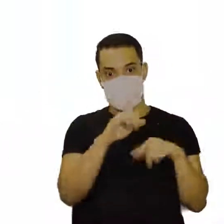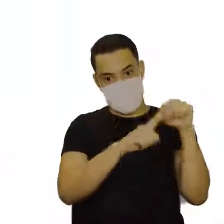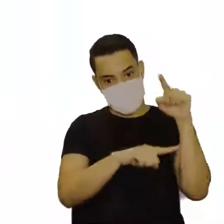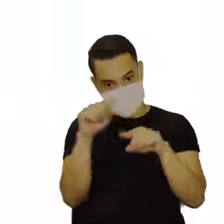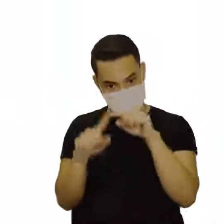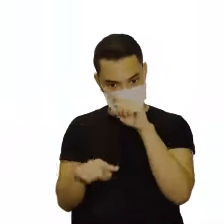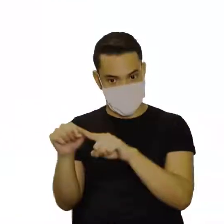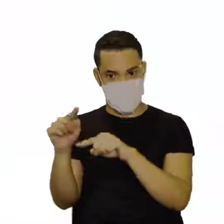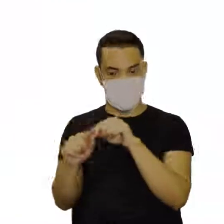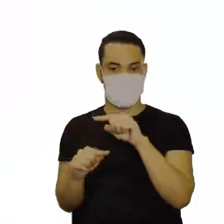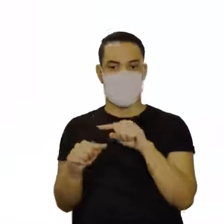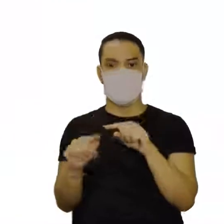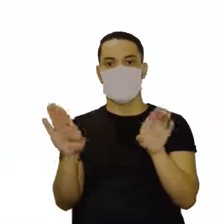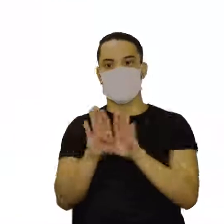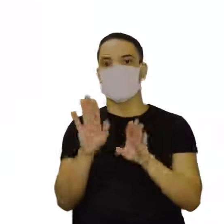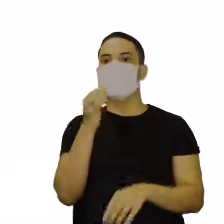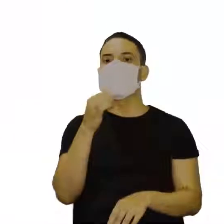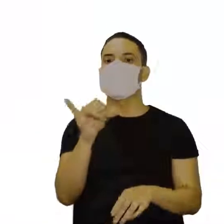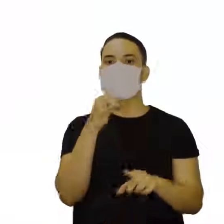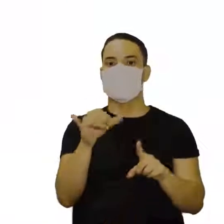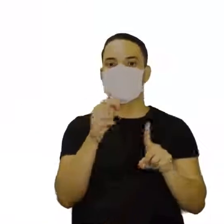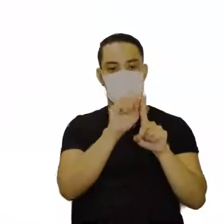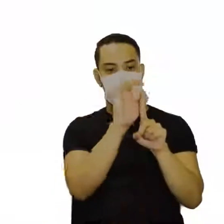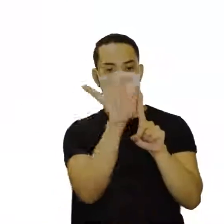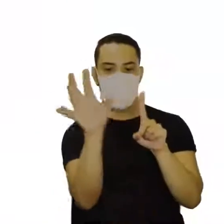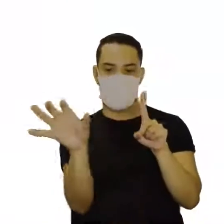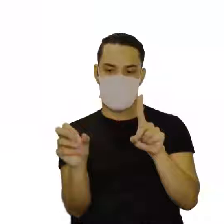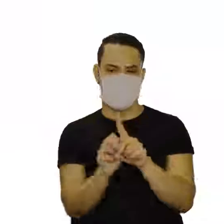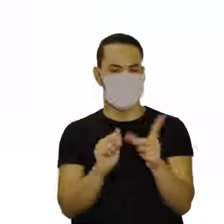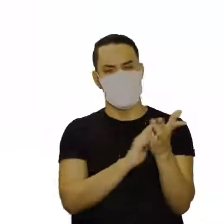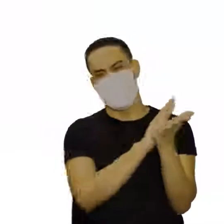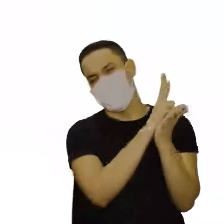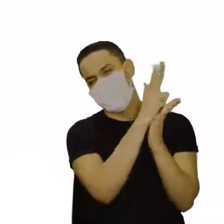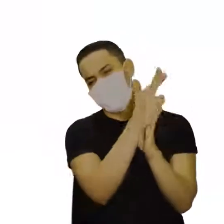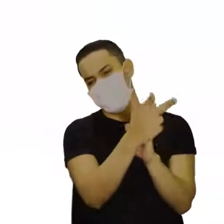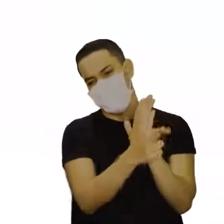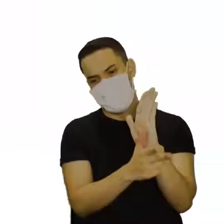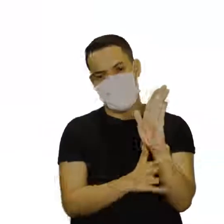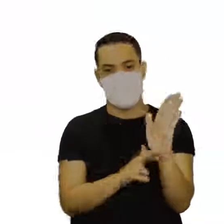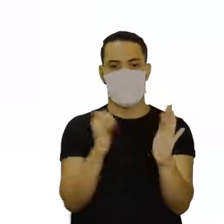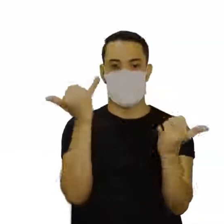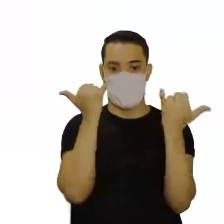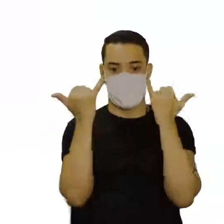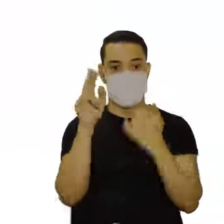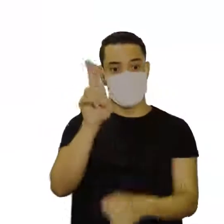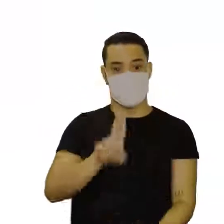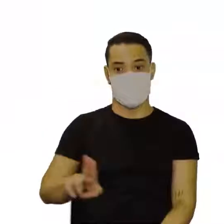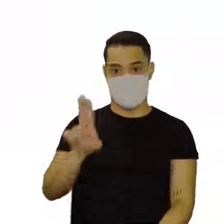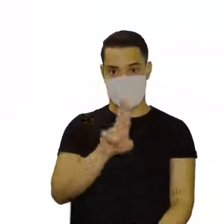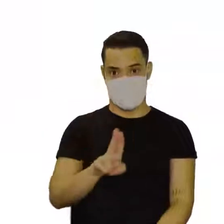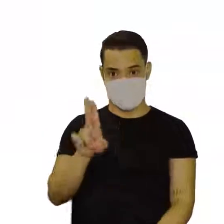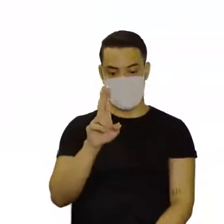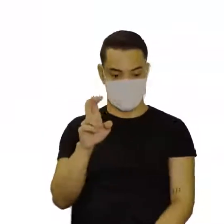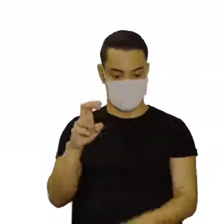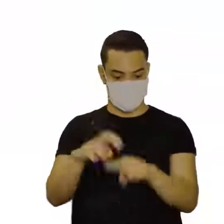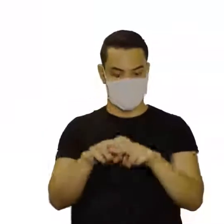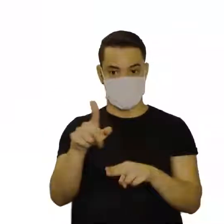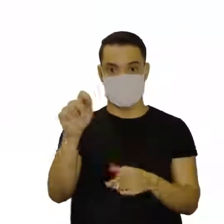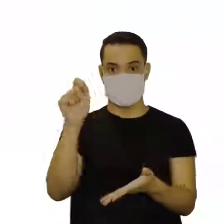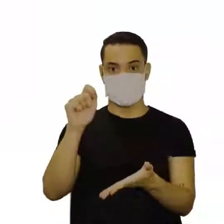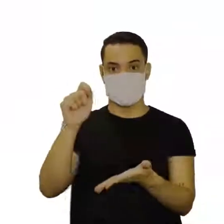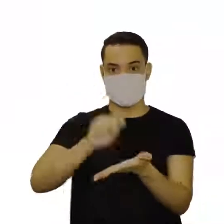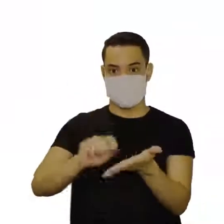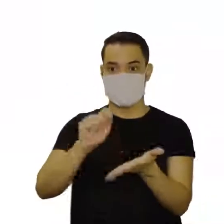equipamentos e circuitos e outras infinidades de informação. Então aí é o que vem